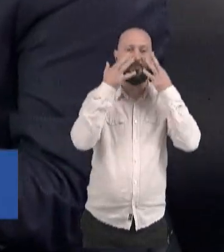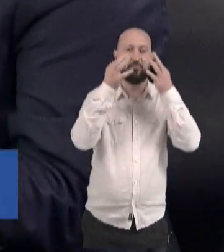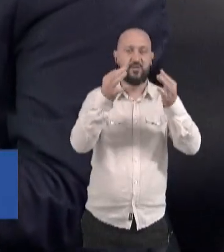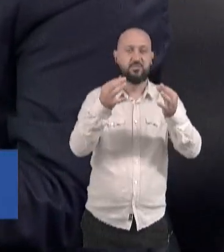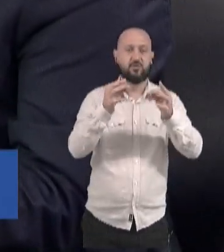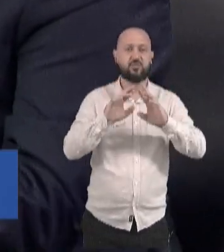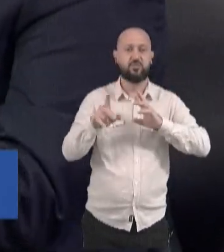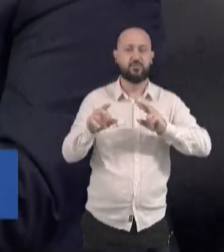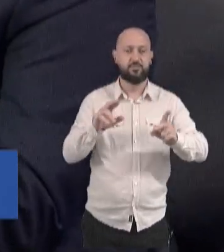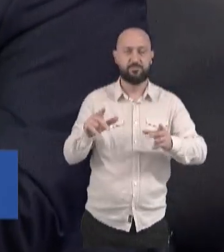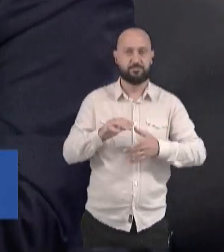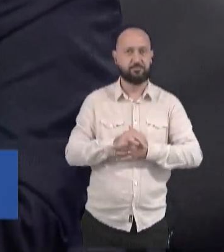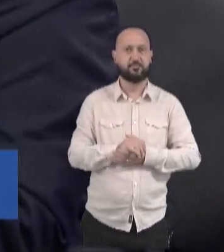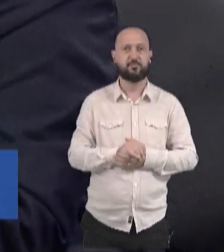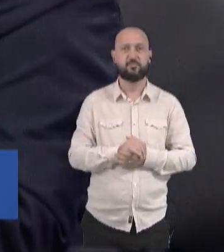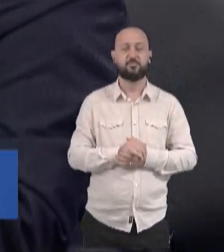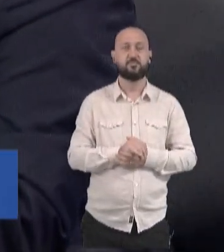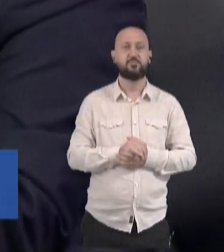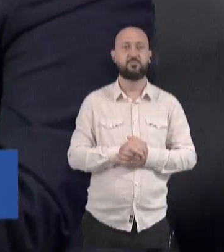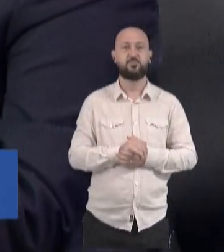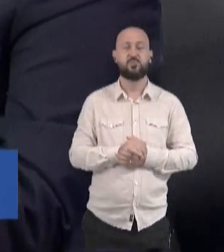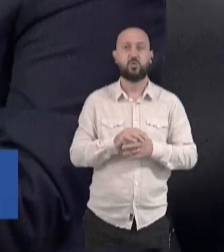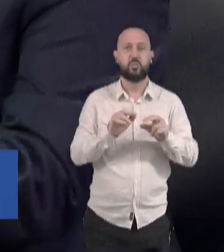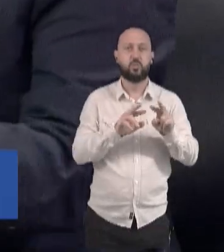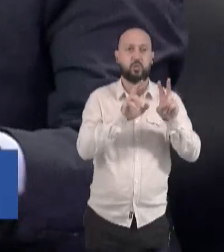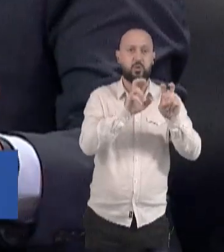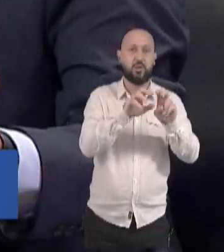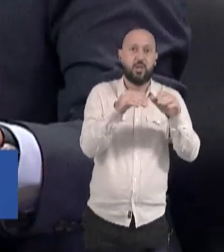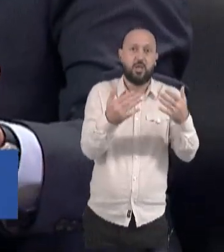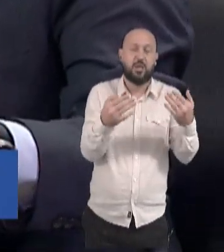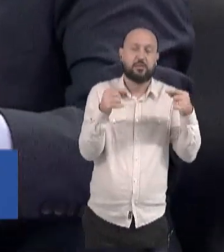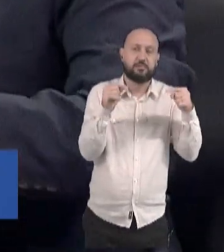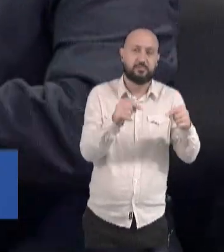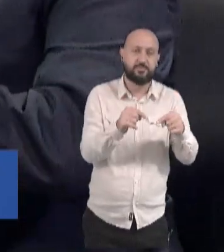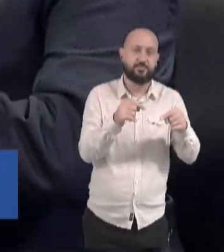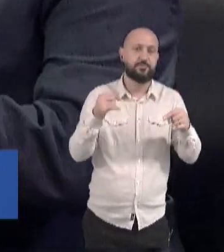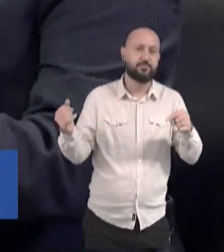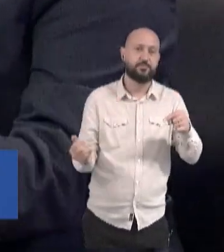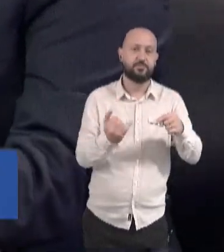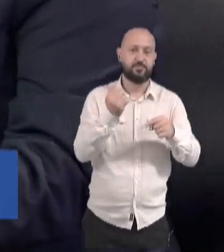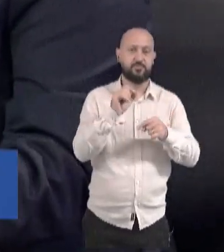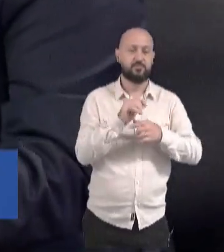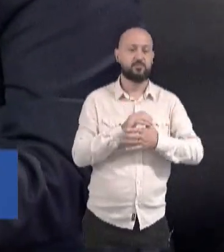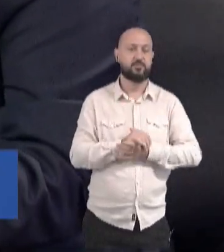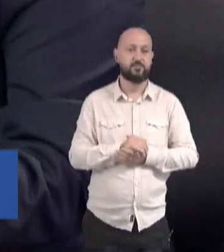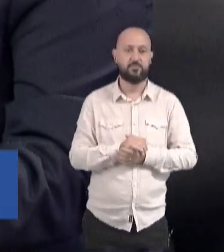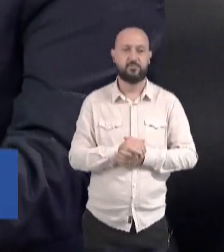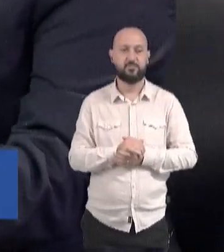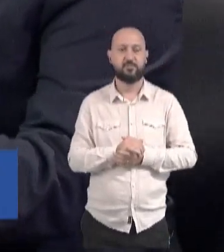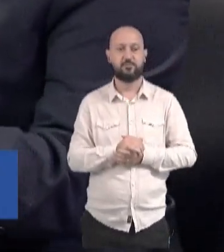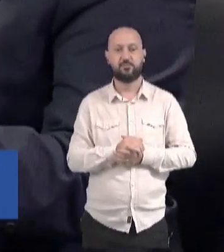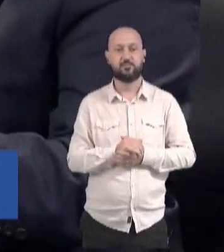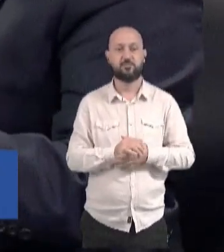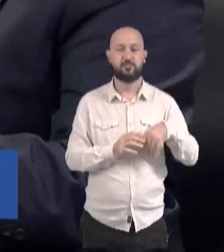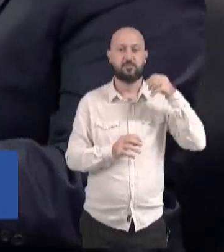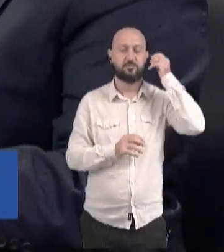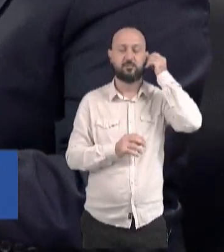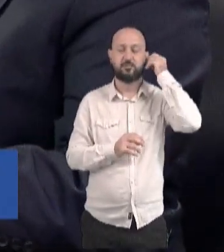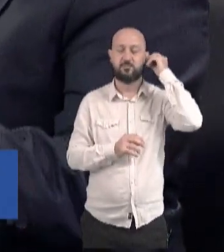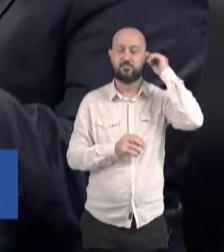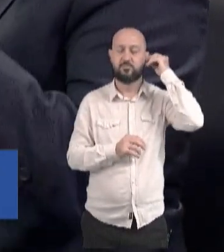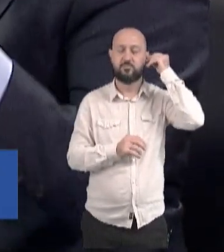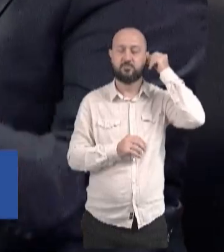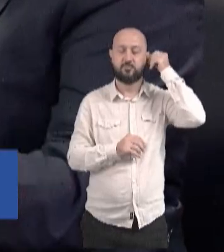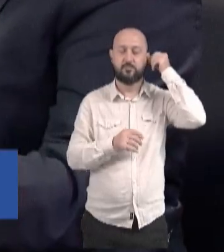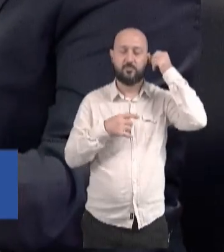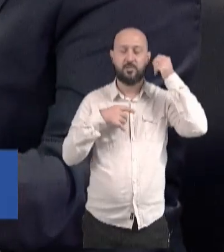visão diferente do tema. E isso é bastante importante. É muito rico e acaba tendo